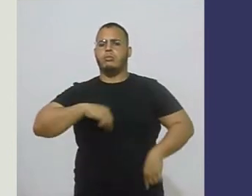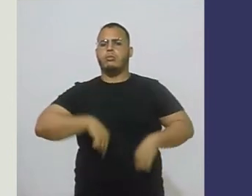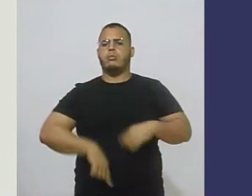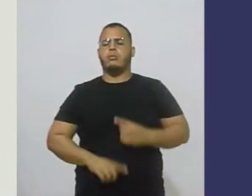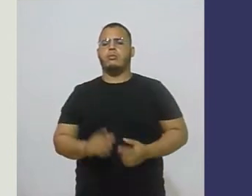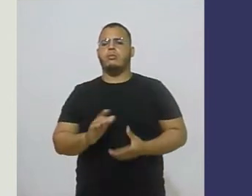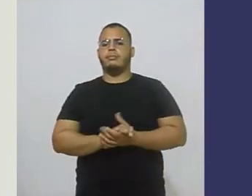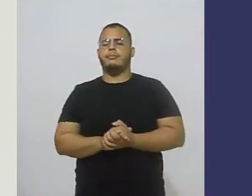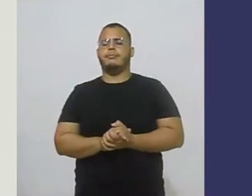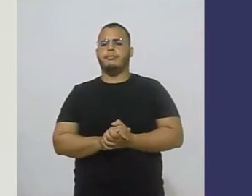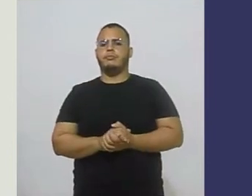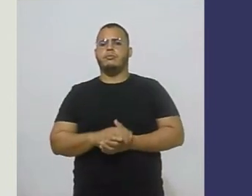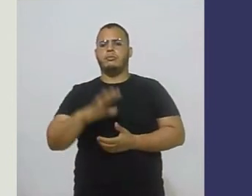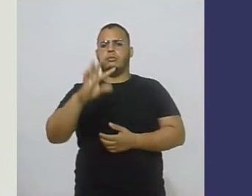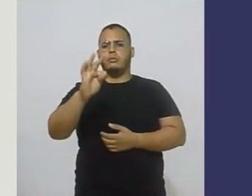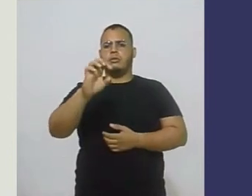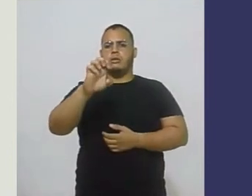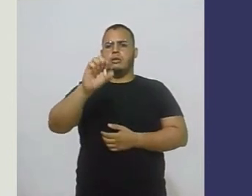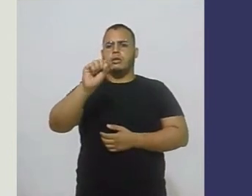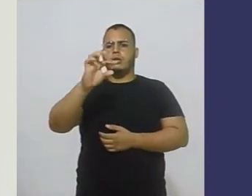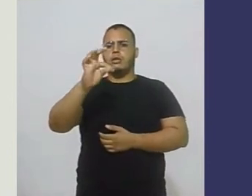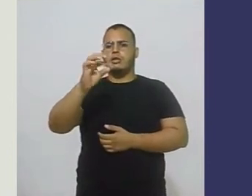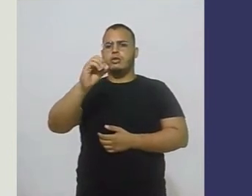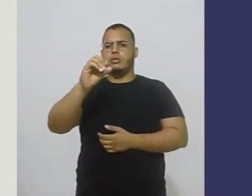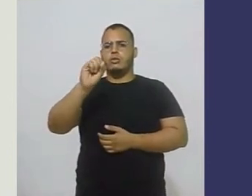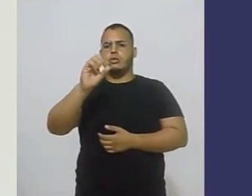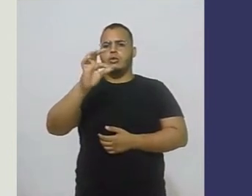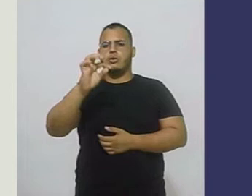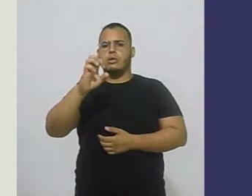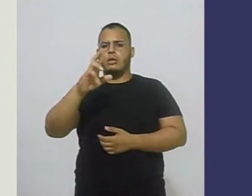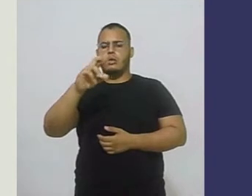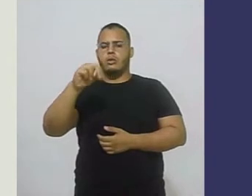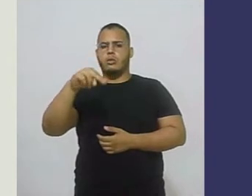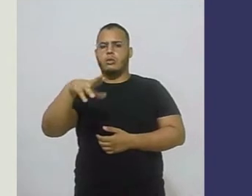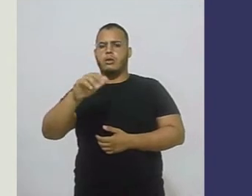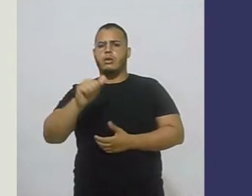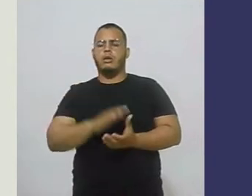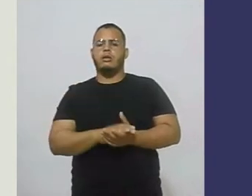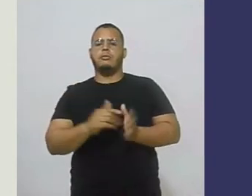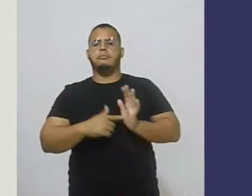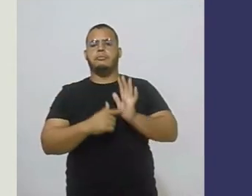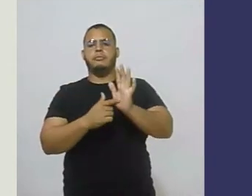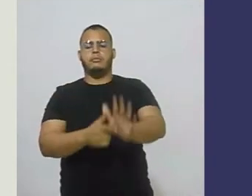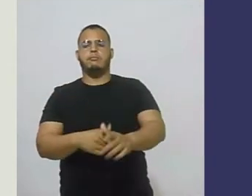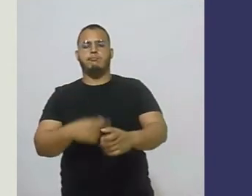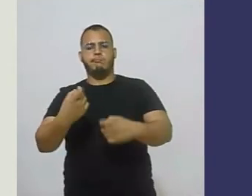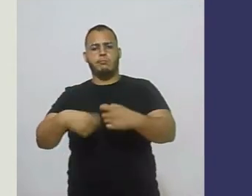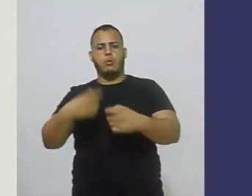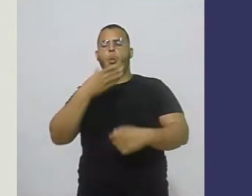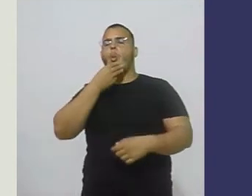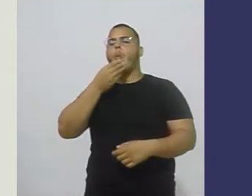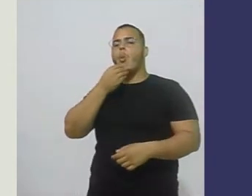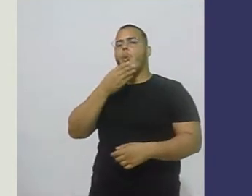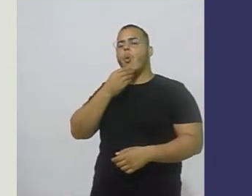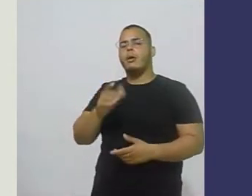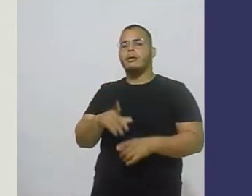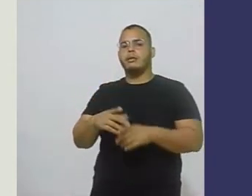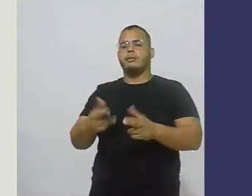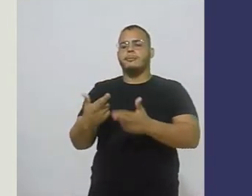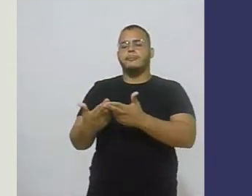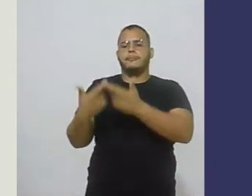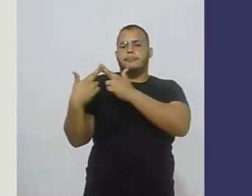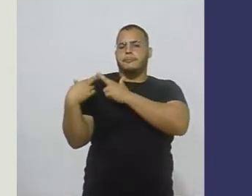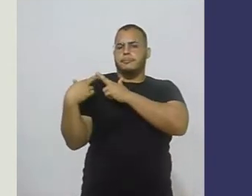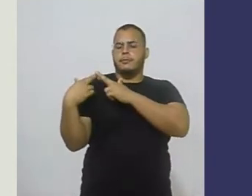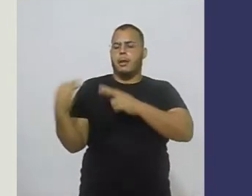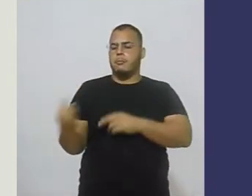hormônio principalmente? Testosterona, certo? Aí a gente vai dizer aí que ele é o hormônio sexual masculino, que é